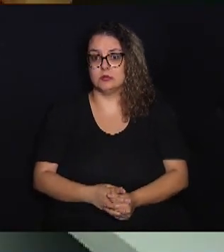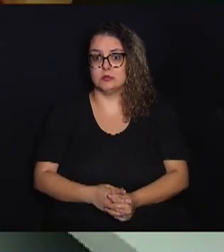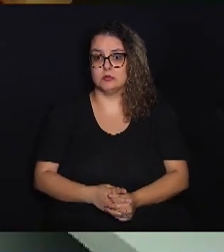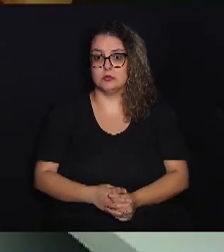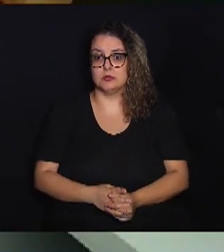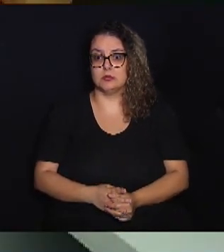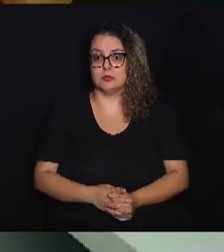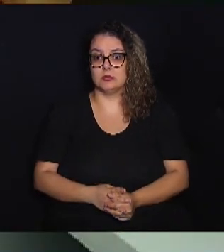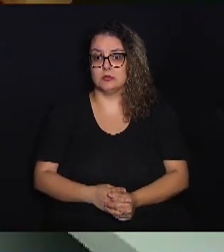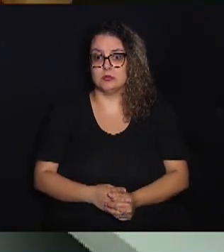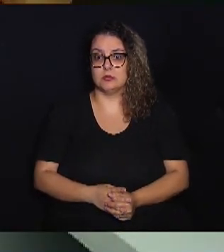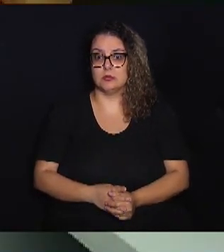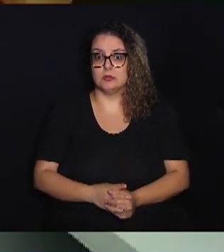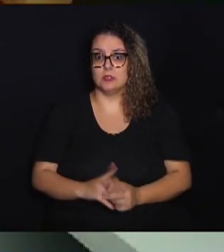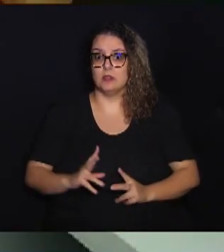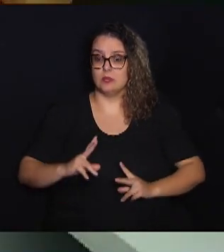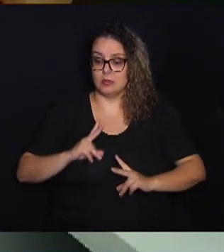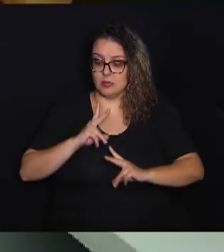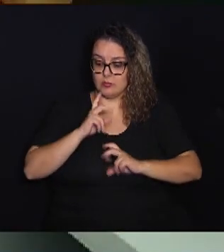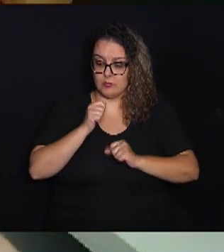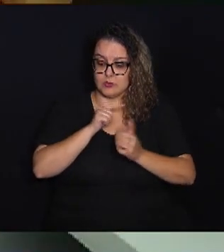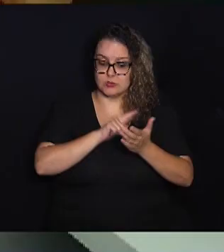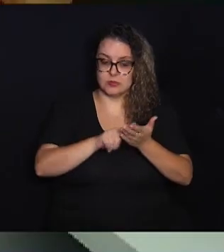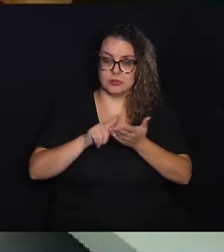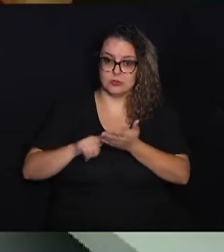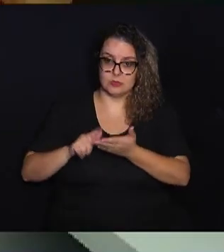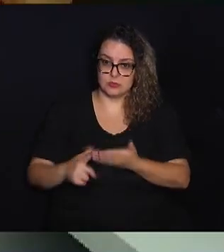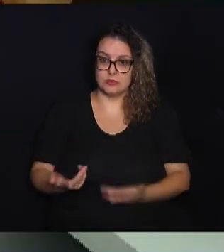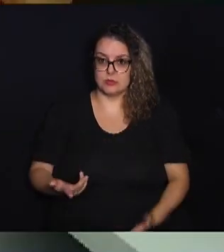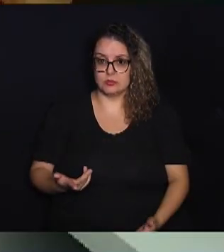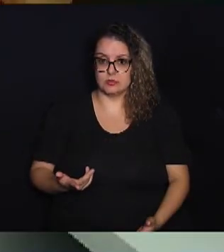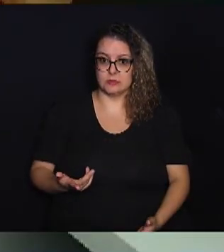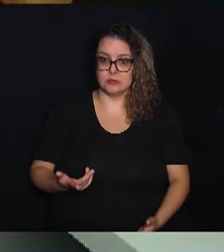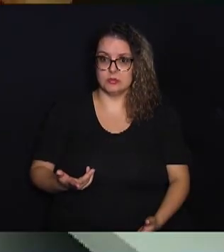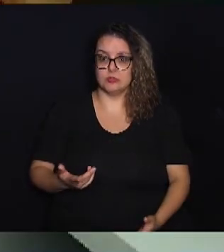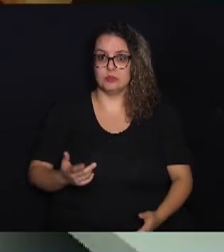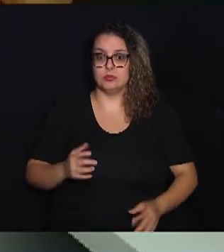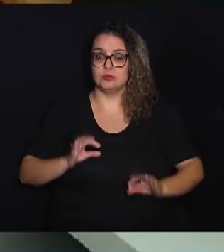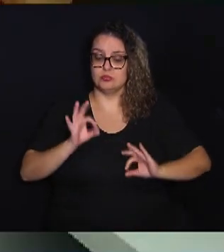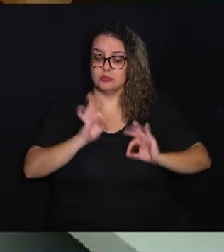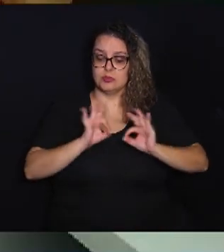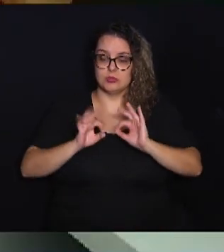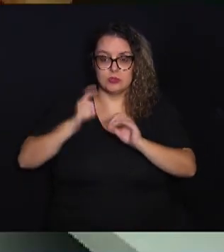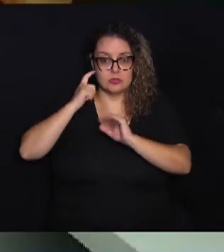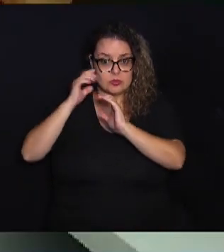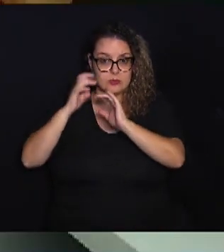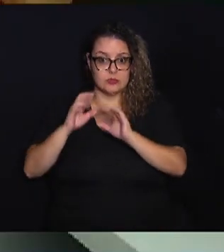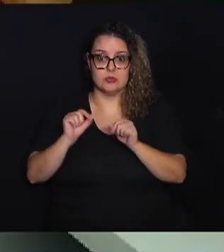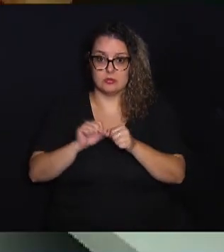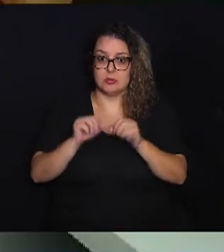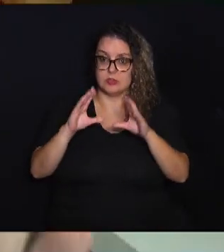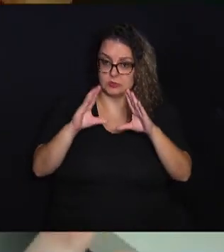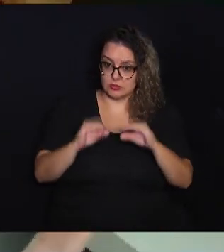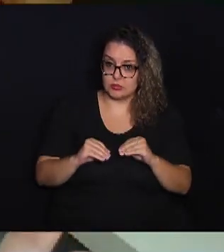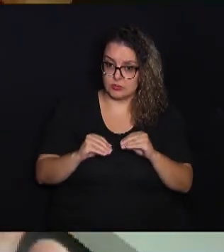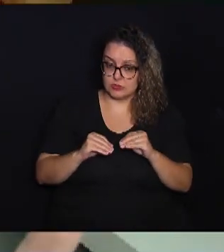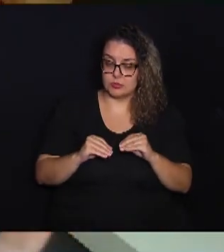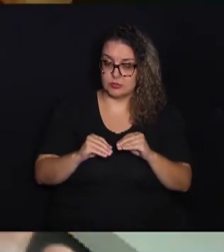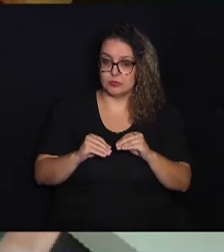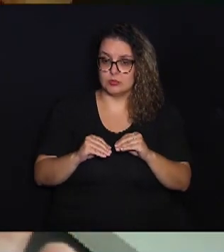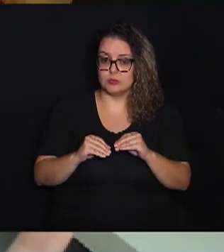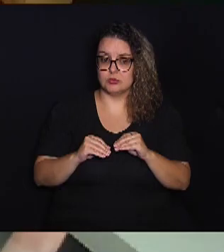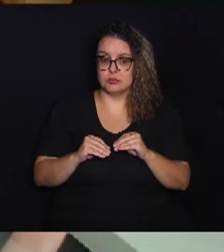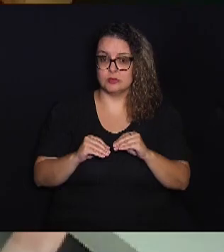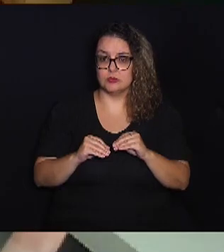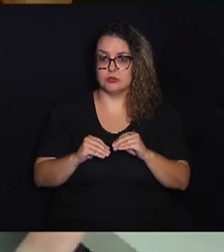uma força de limpeza que tem, uma força-tarefa, digamos, de limpeza que o cérebro faz à noite para